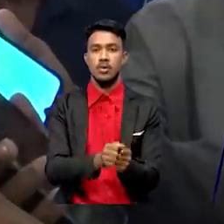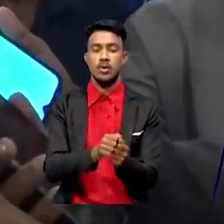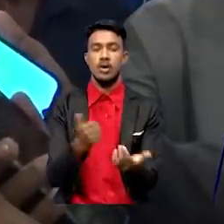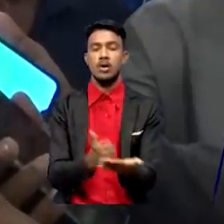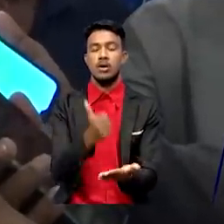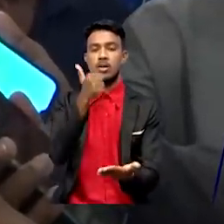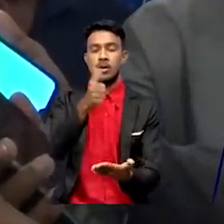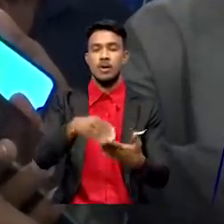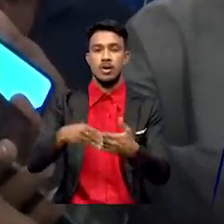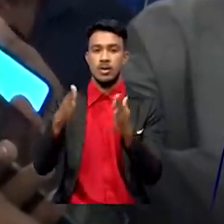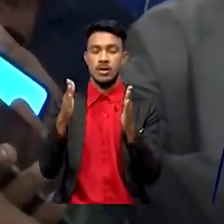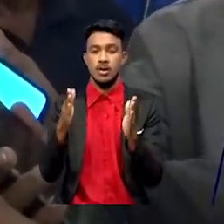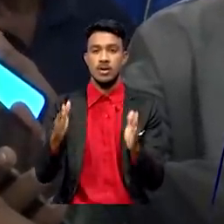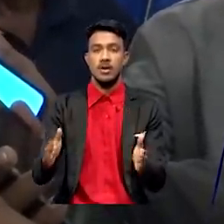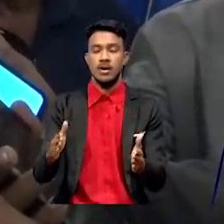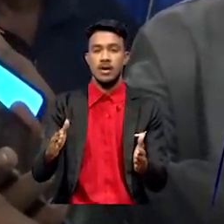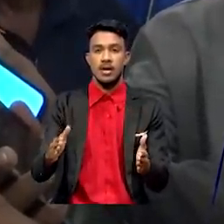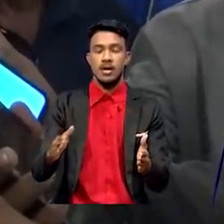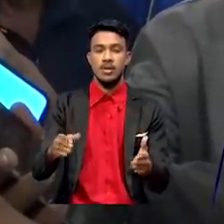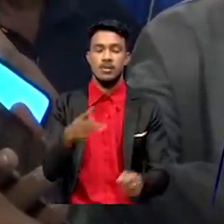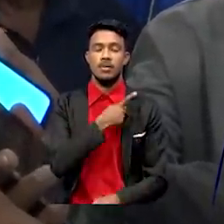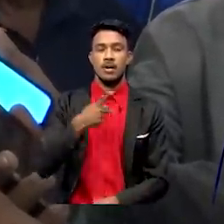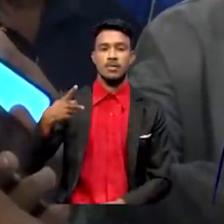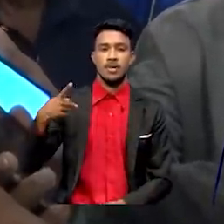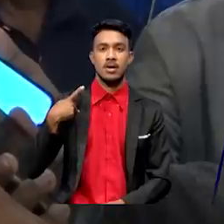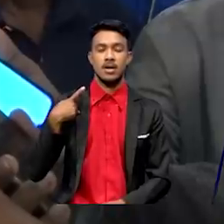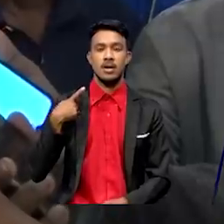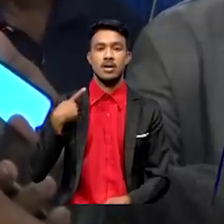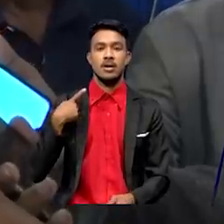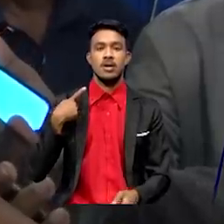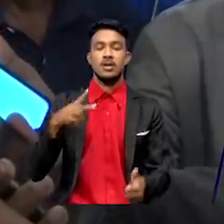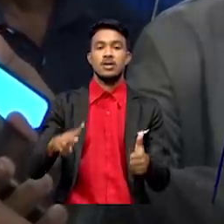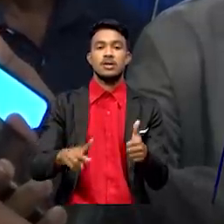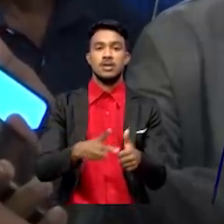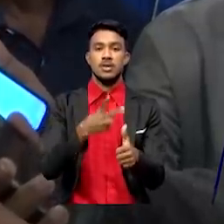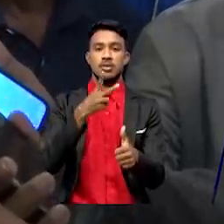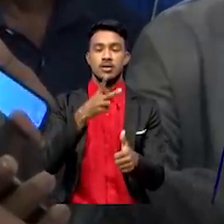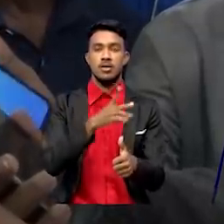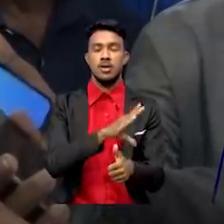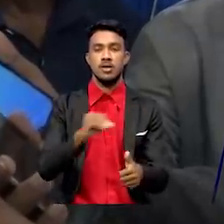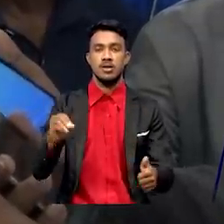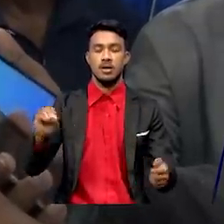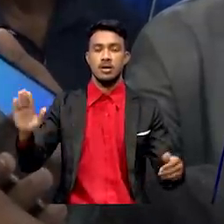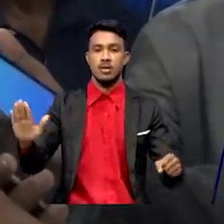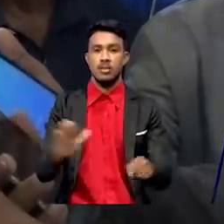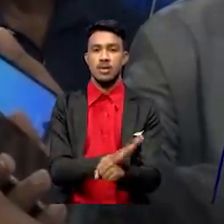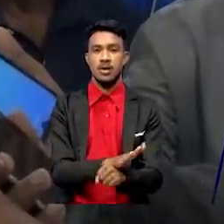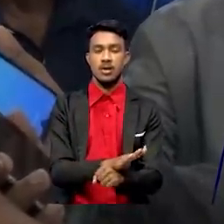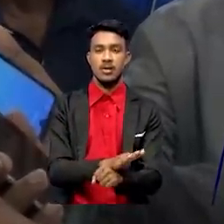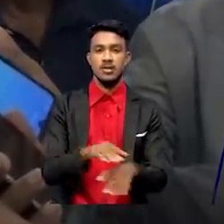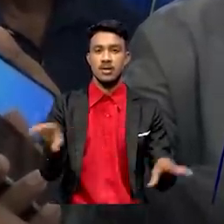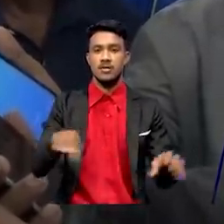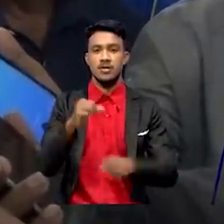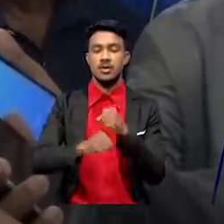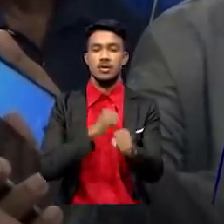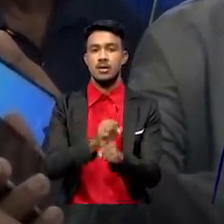2023 parlamentares. Segundo, a tu completa ainda né projeto a menina para 2023 a me acarar com